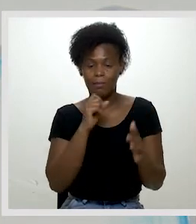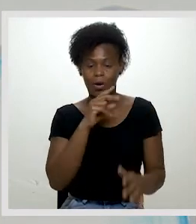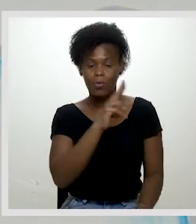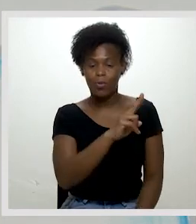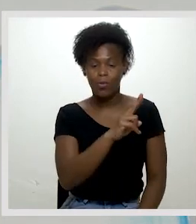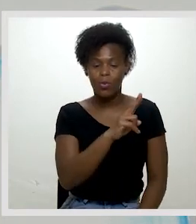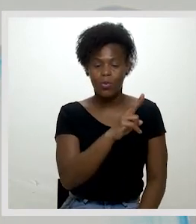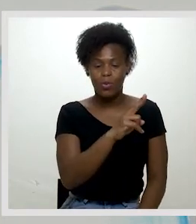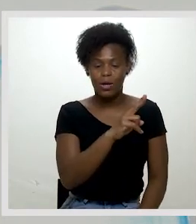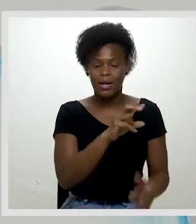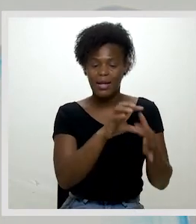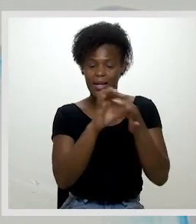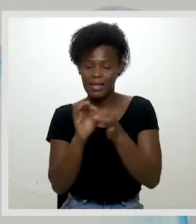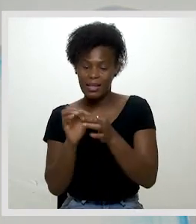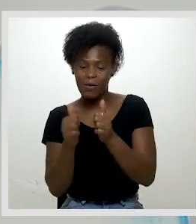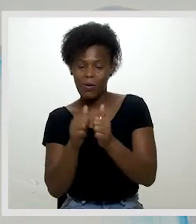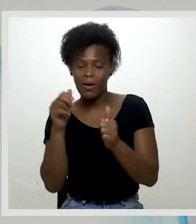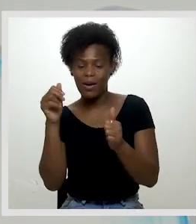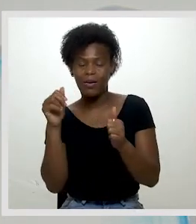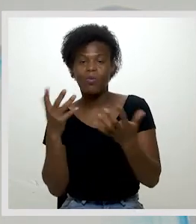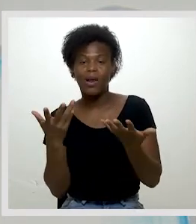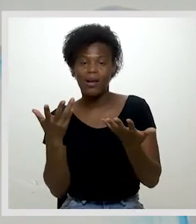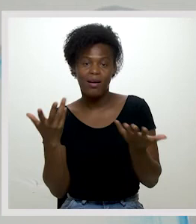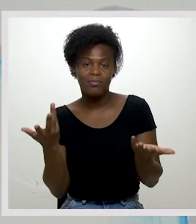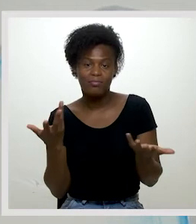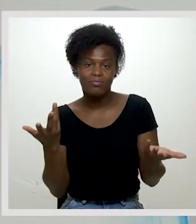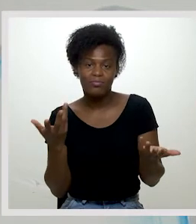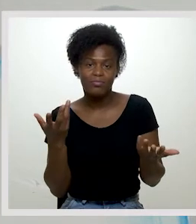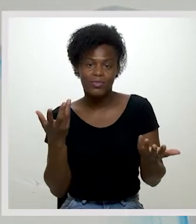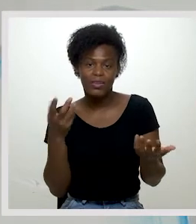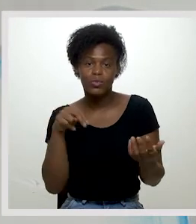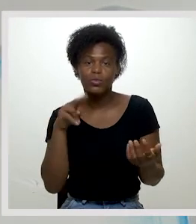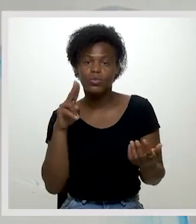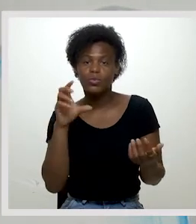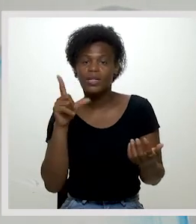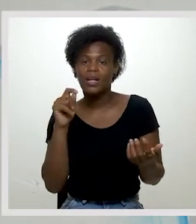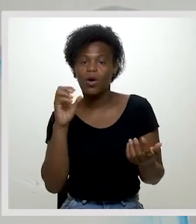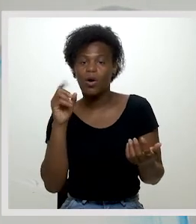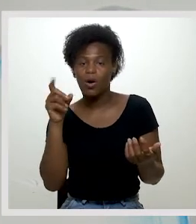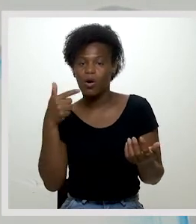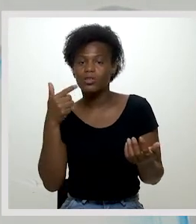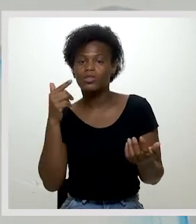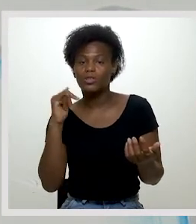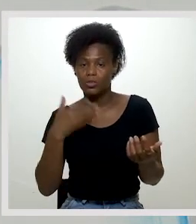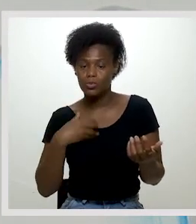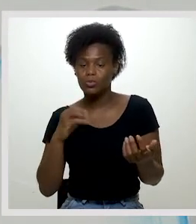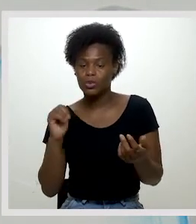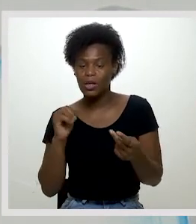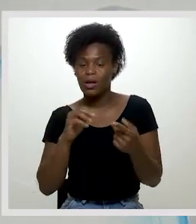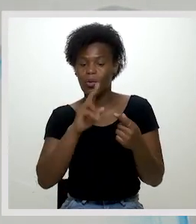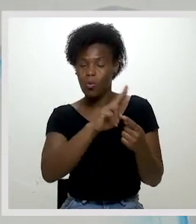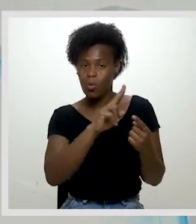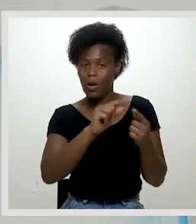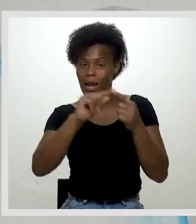racilo ligaria-se com que nucleótidos no RNA mensageiro. O racilo liga-se com